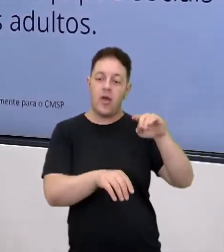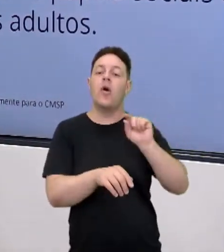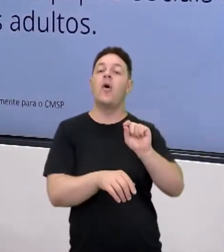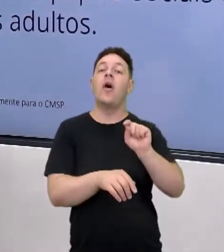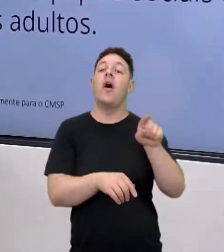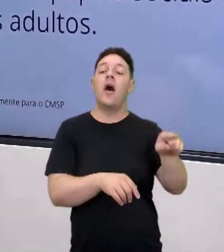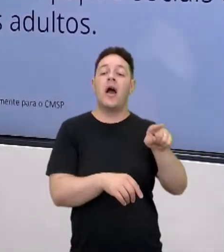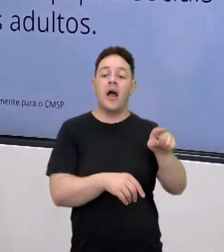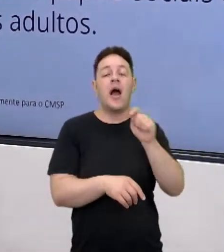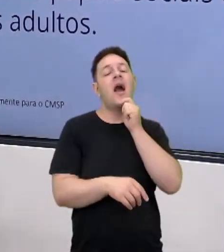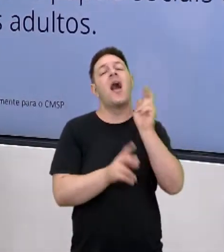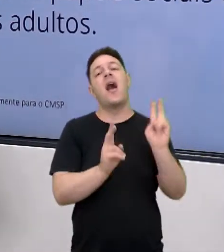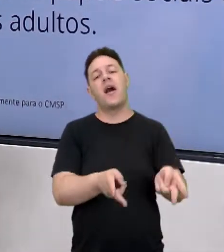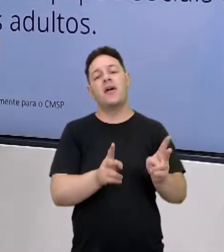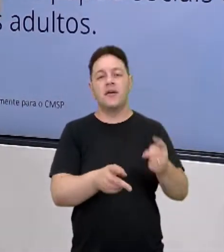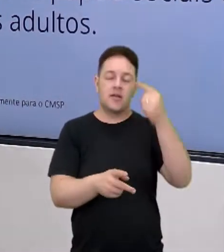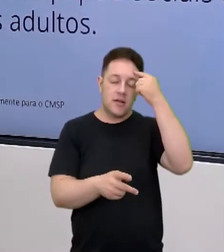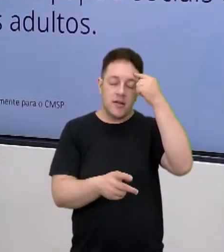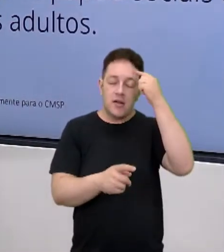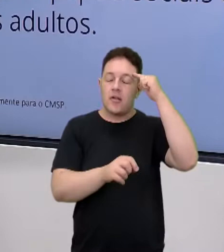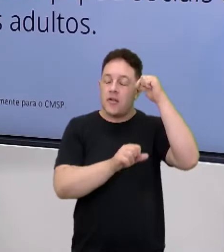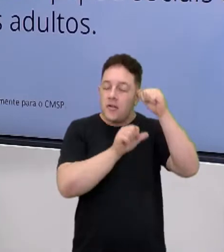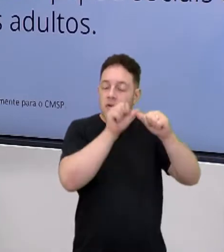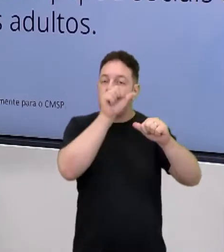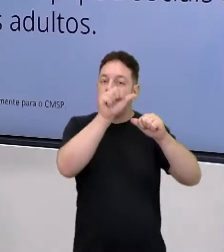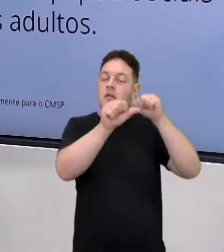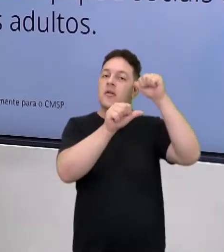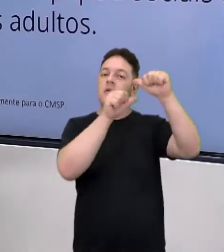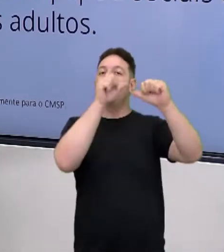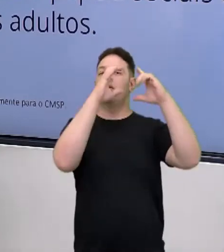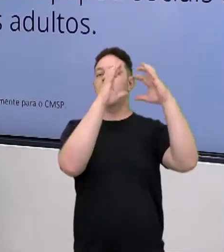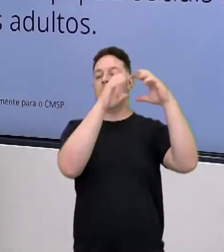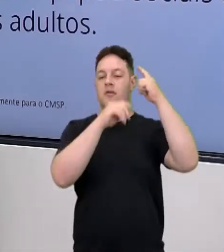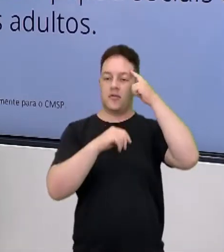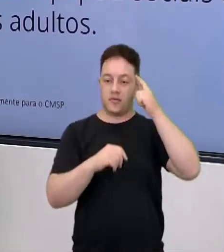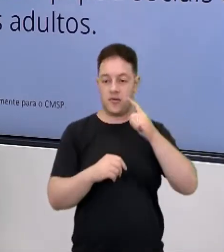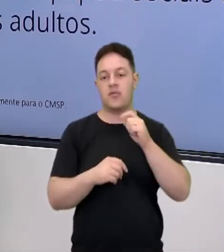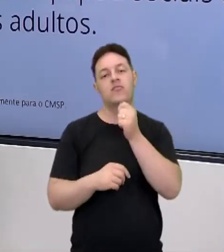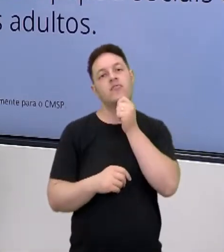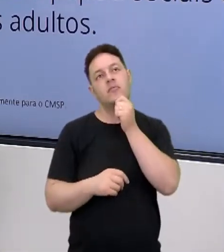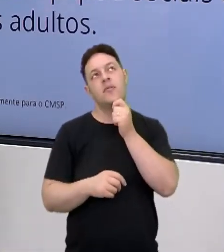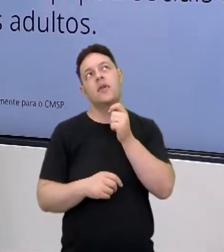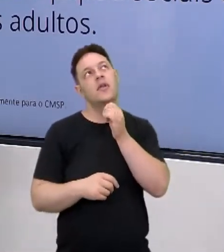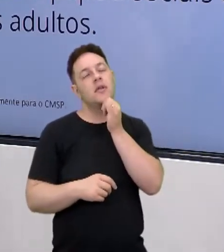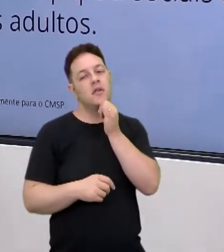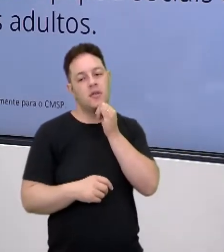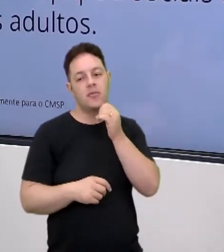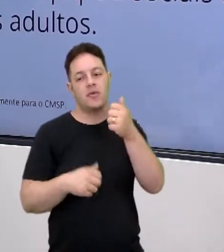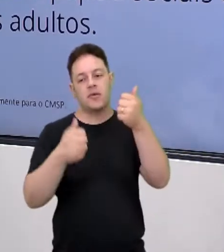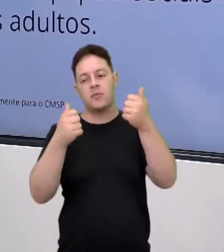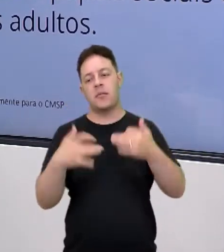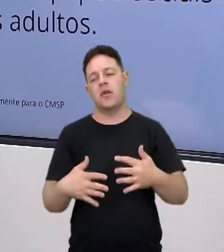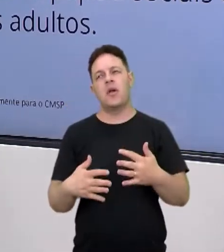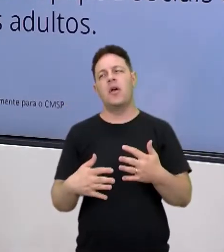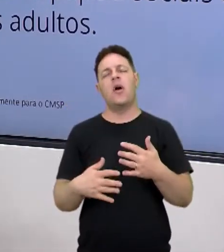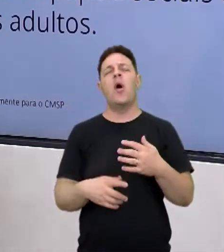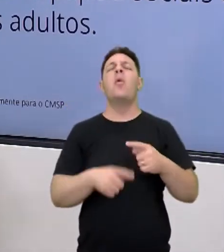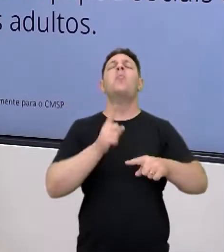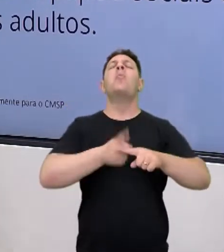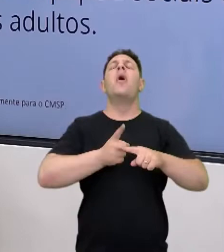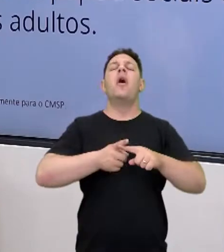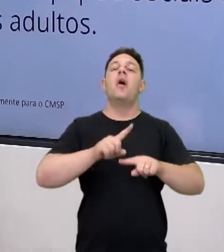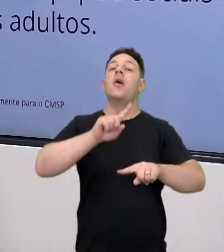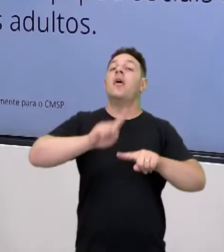ainda está com o cérebro em formação. Então, quando muitas vezes a gente fala sobre, por exemplo, por que é proibido